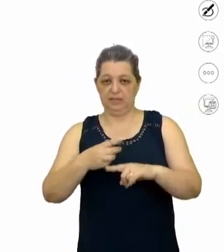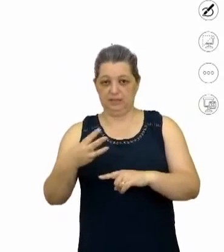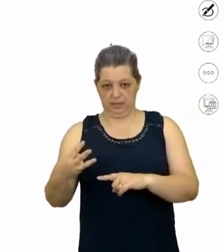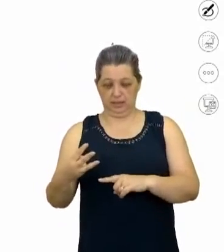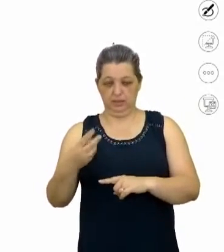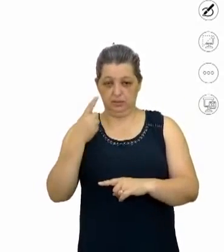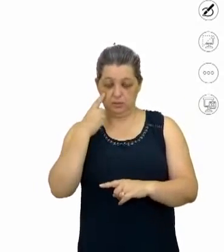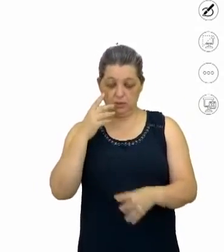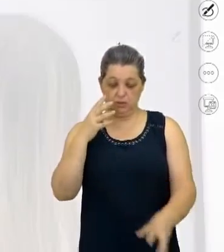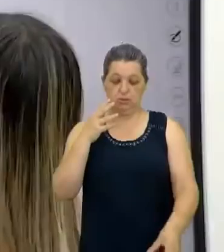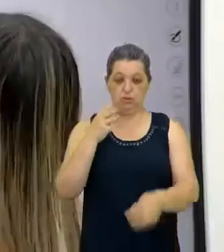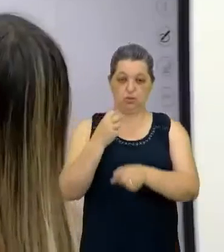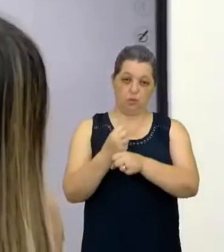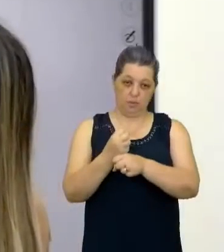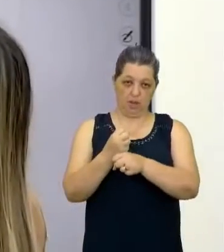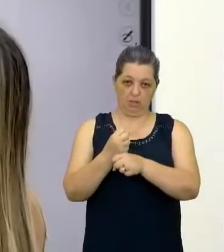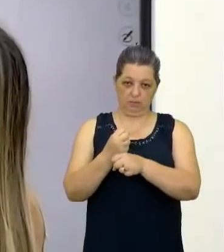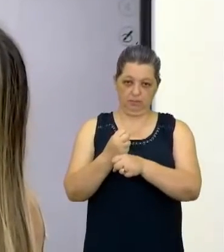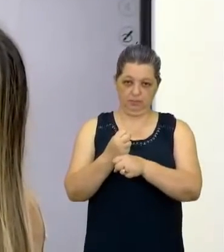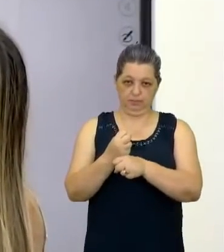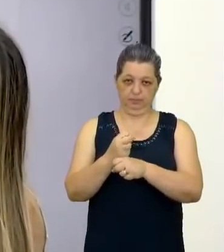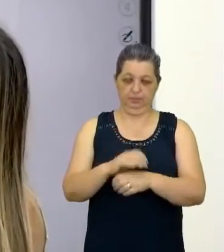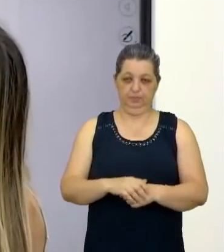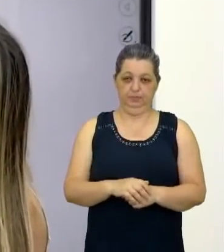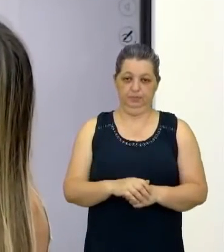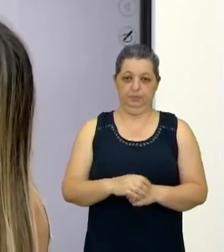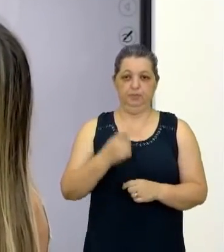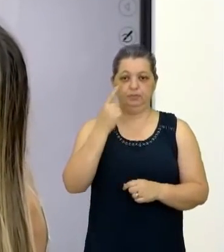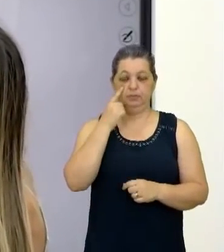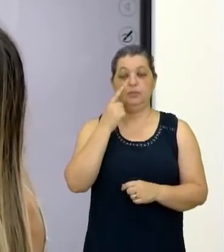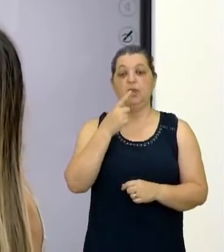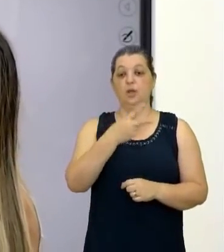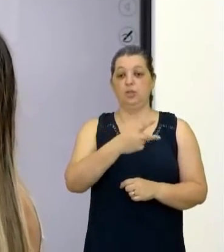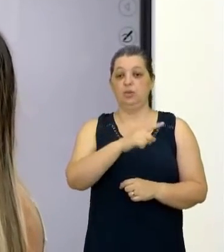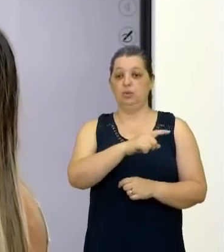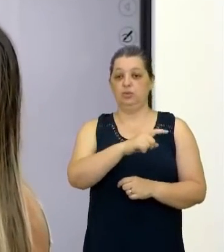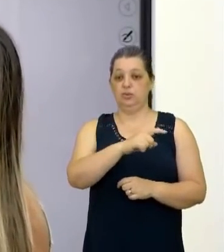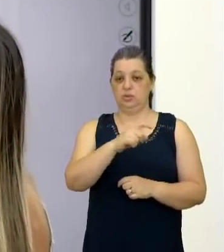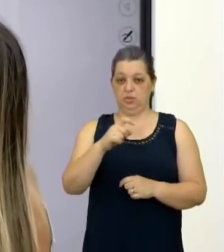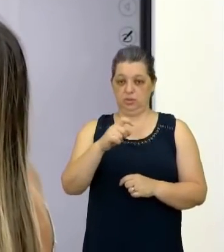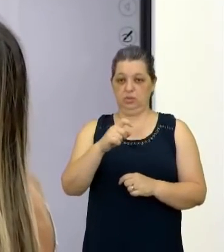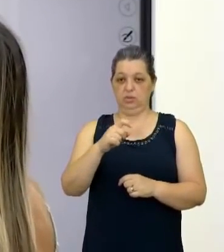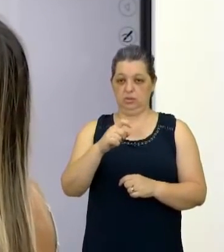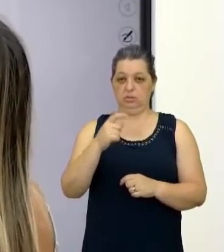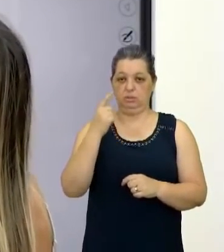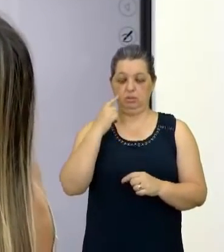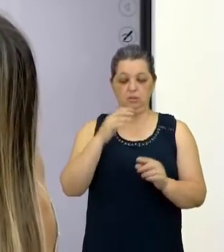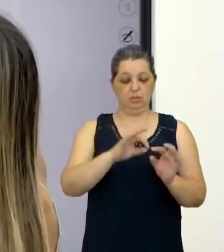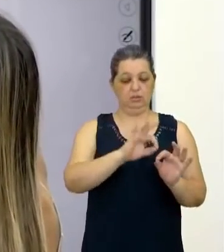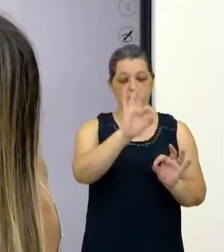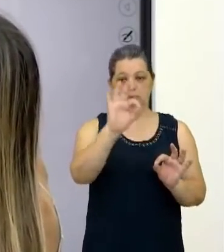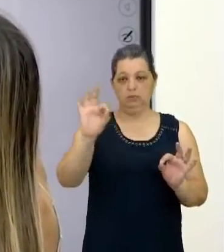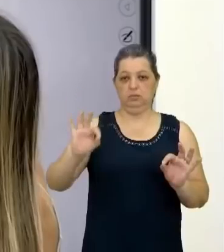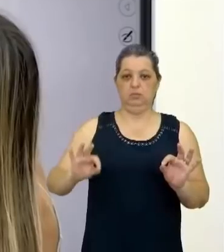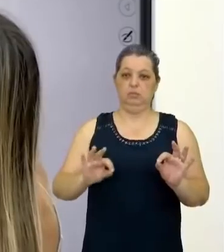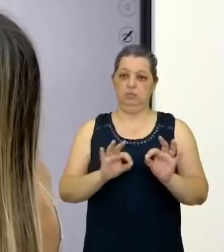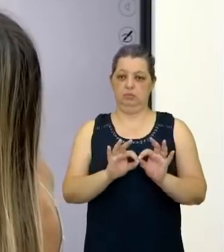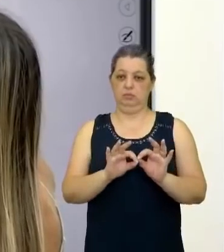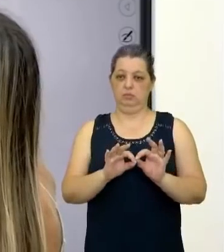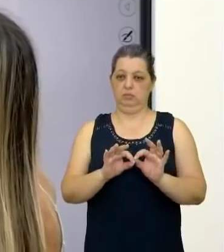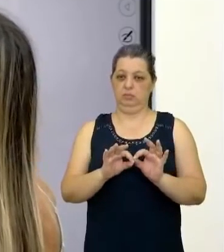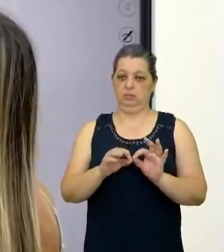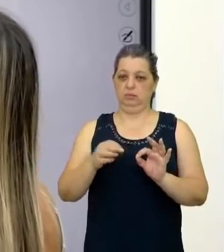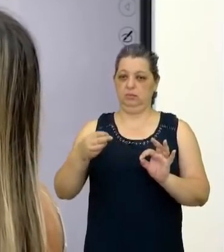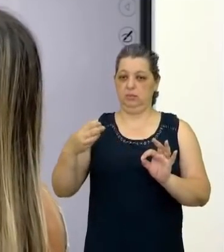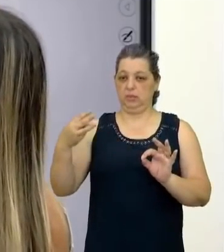vai somar essas duas peças, ó. 2x de um lado, essa daqui, com o 3 do outro. Olha lá,